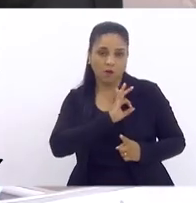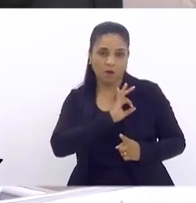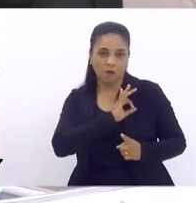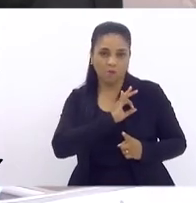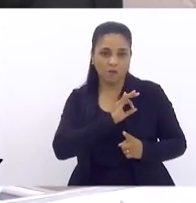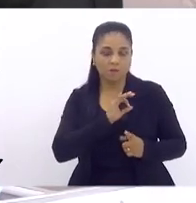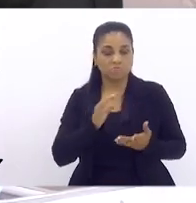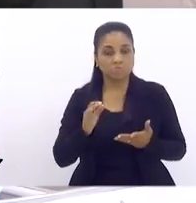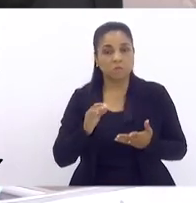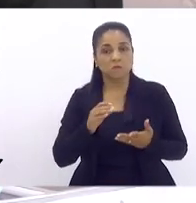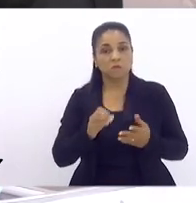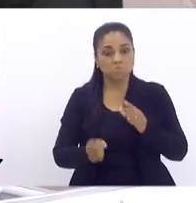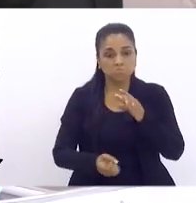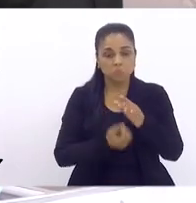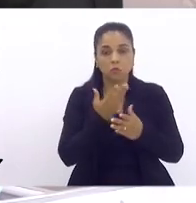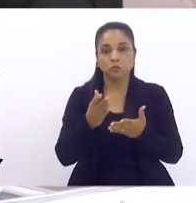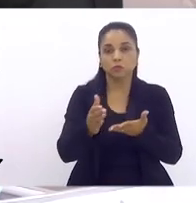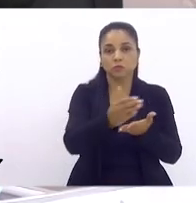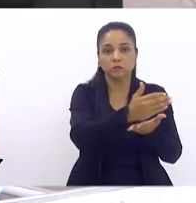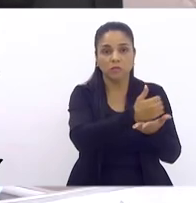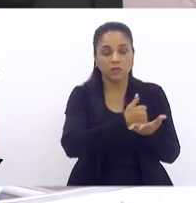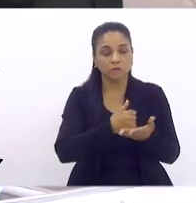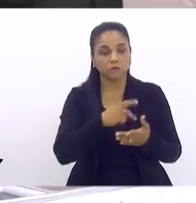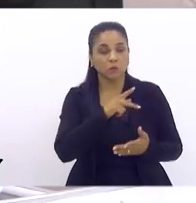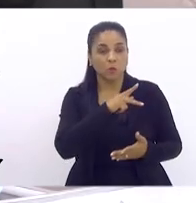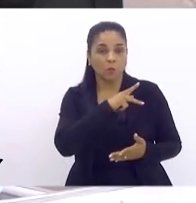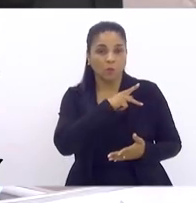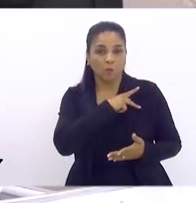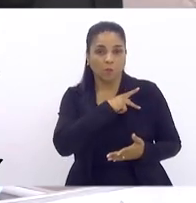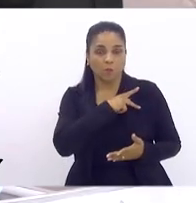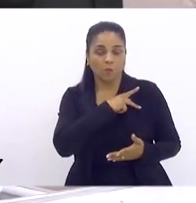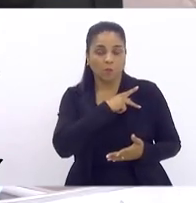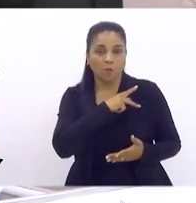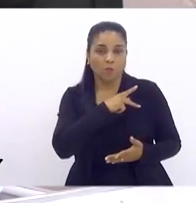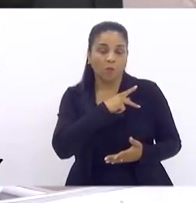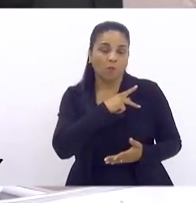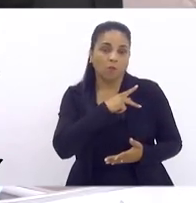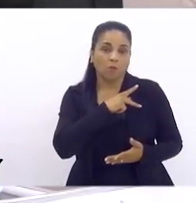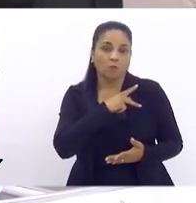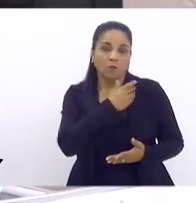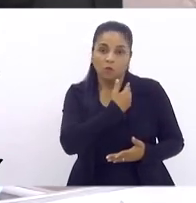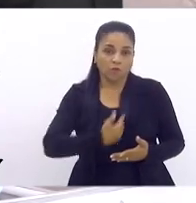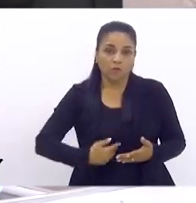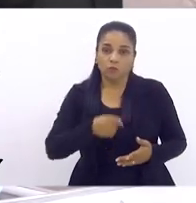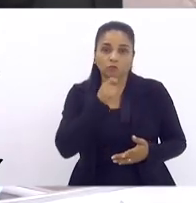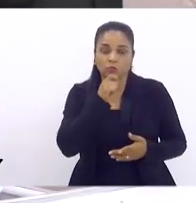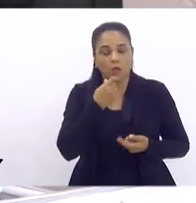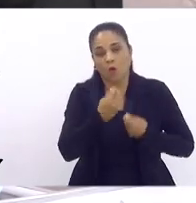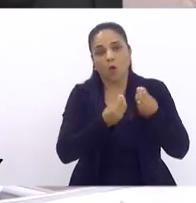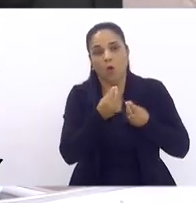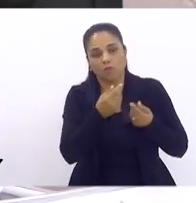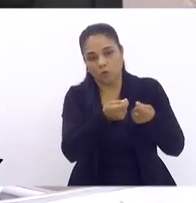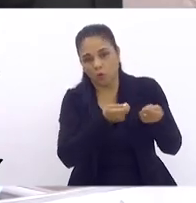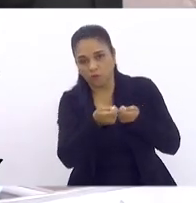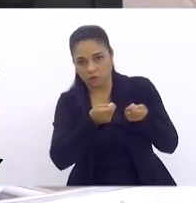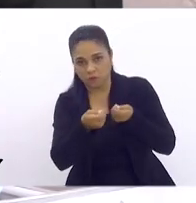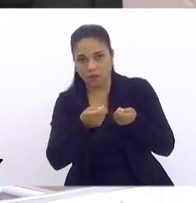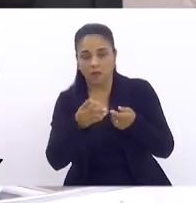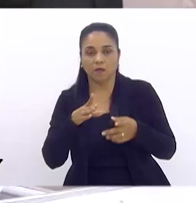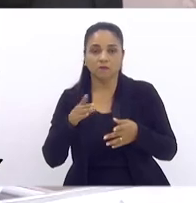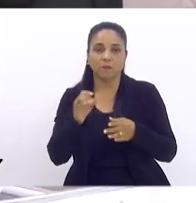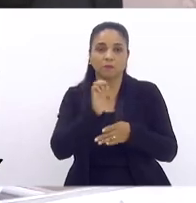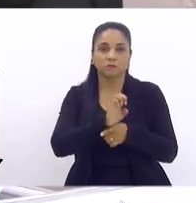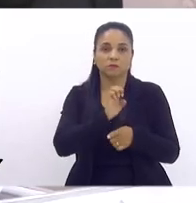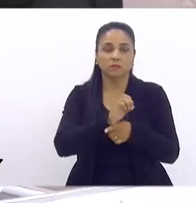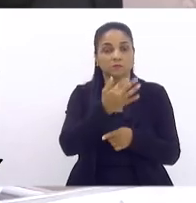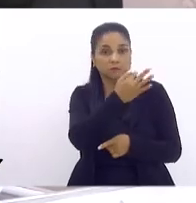que o poder público ainda não tem como controlar Em contrapartida também estados como nasce Marselha